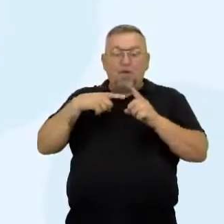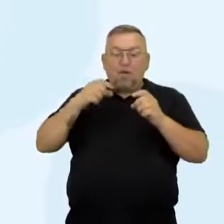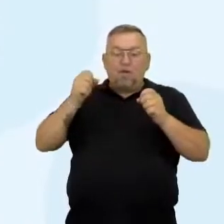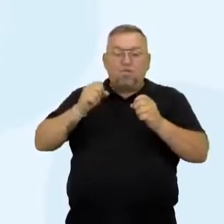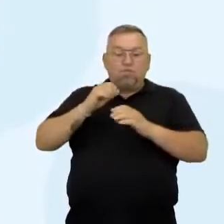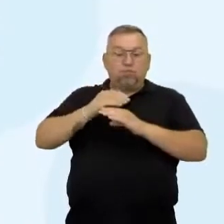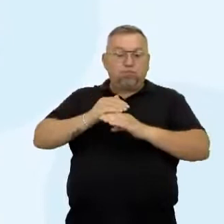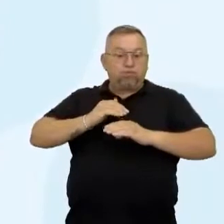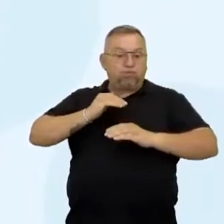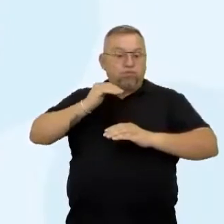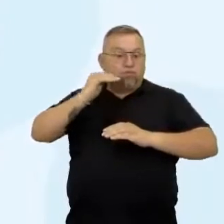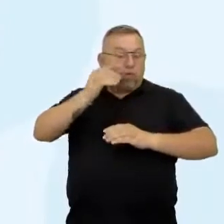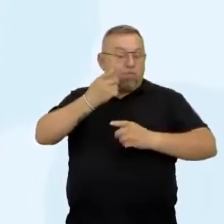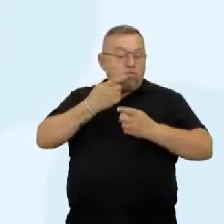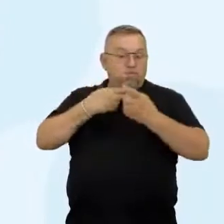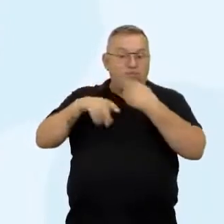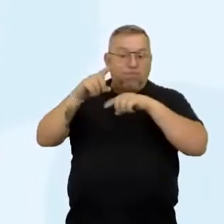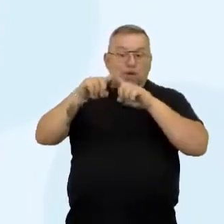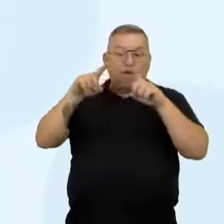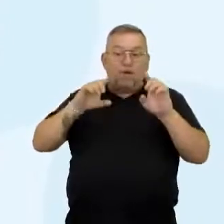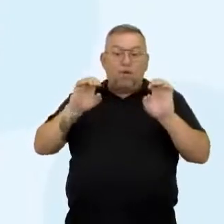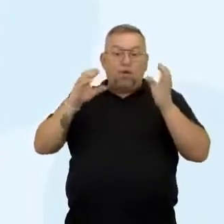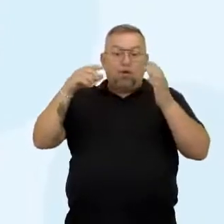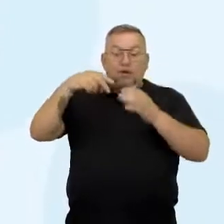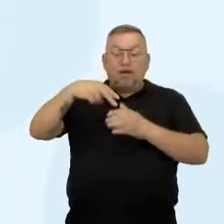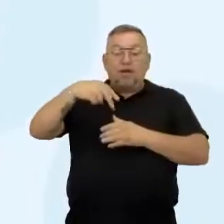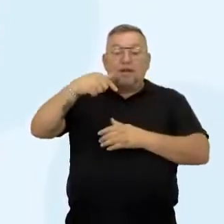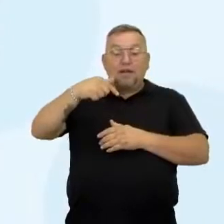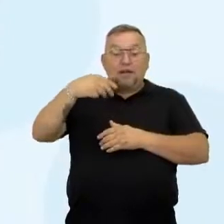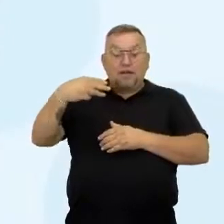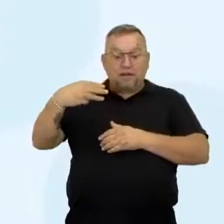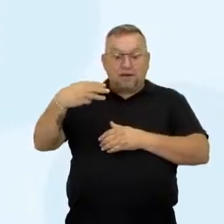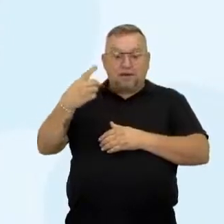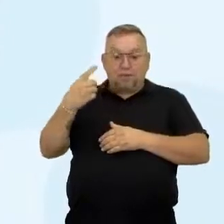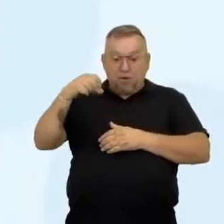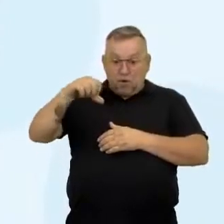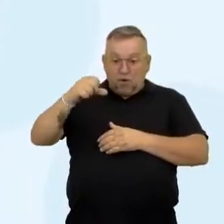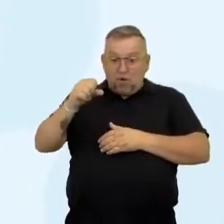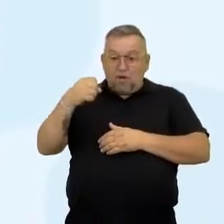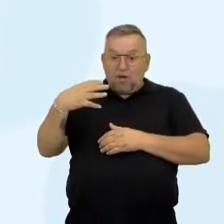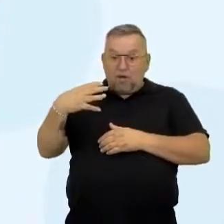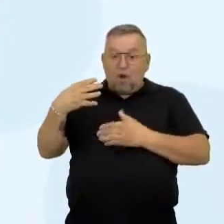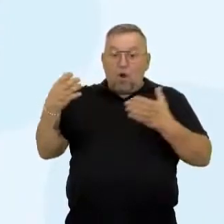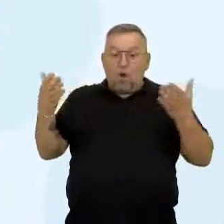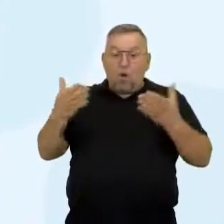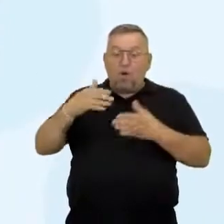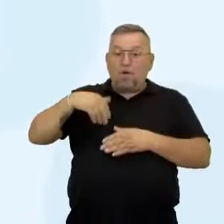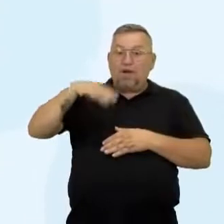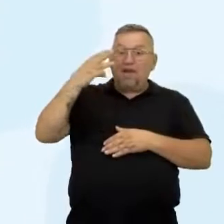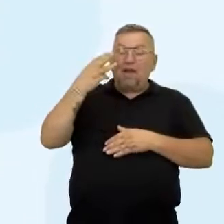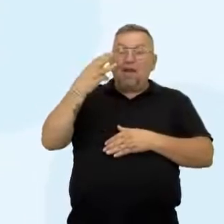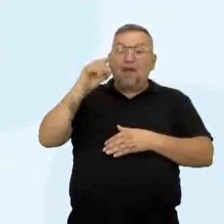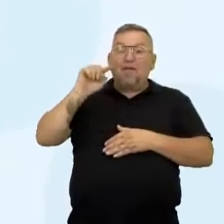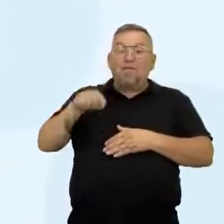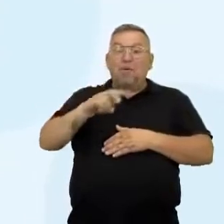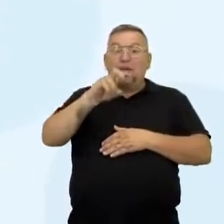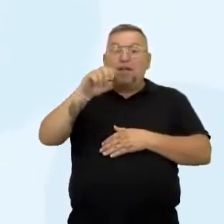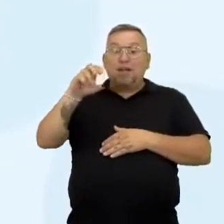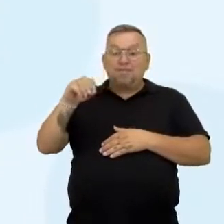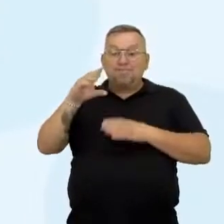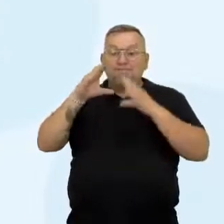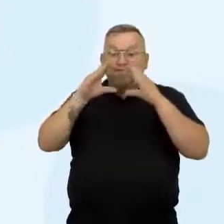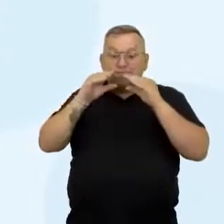cresceu rapidamente e tinha um show com 73 artistas em 84. Hoje está com mais de